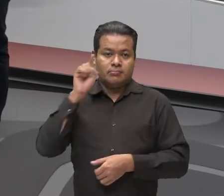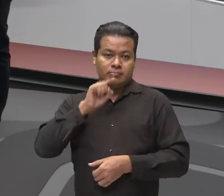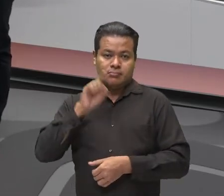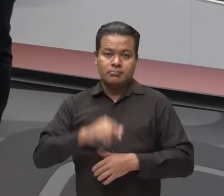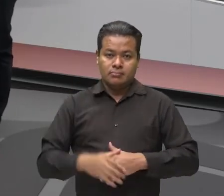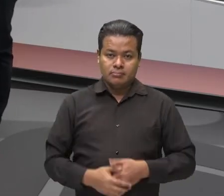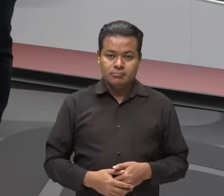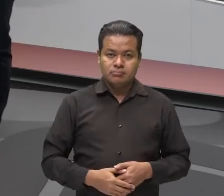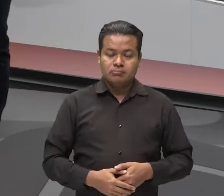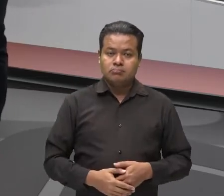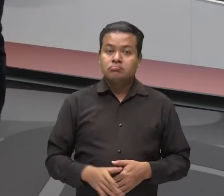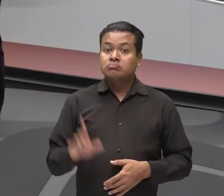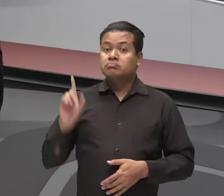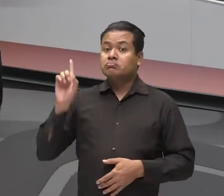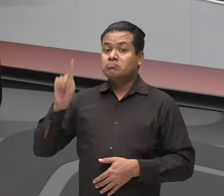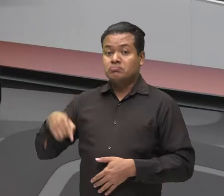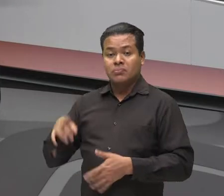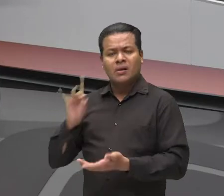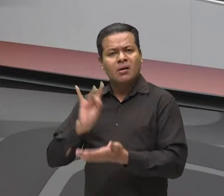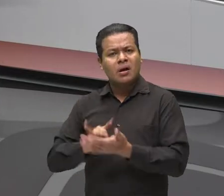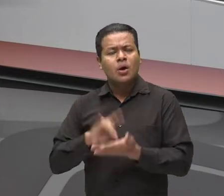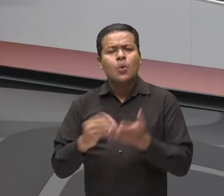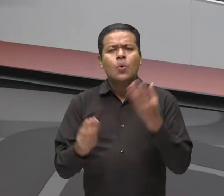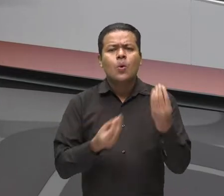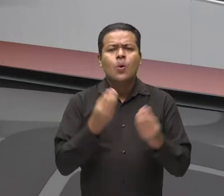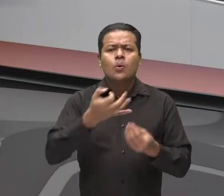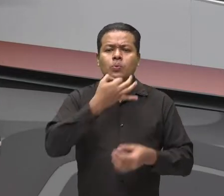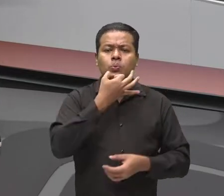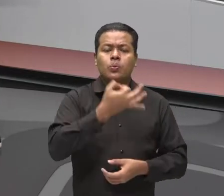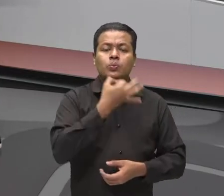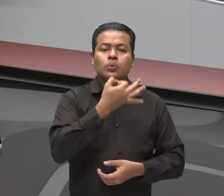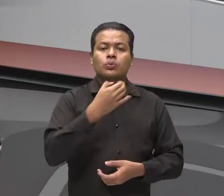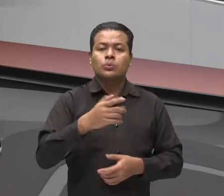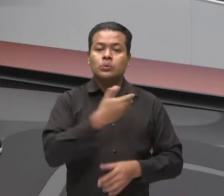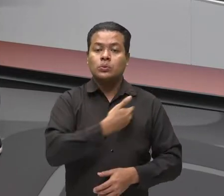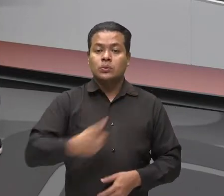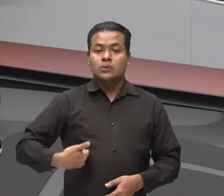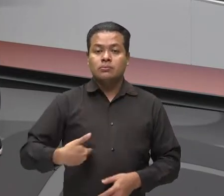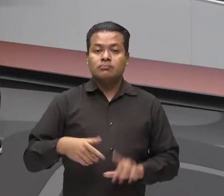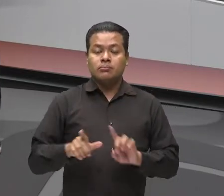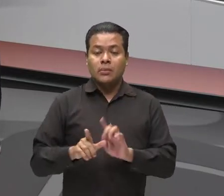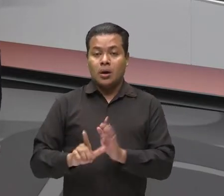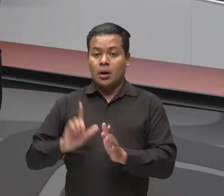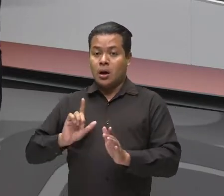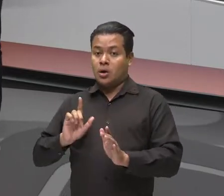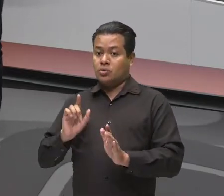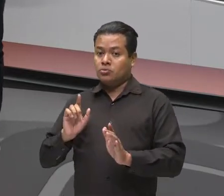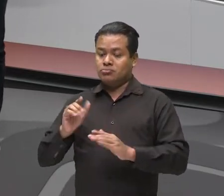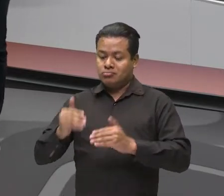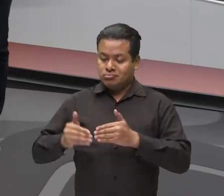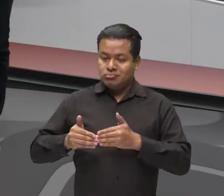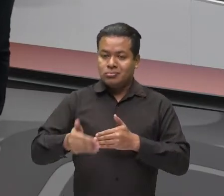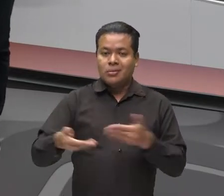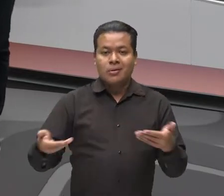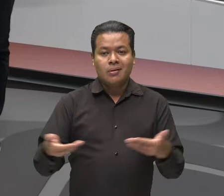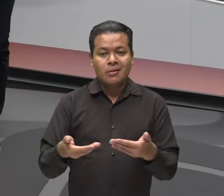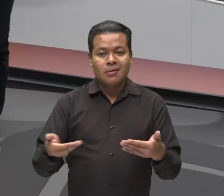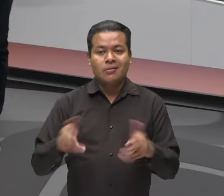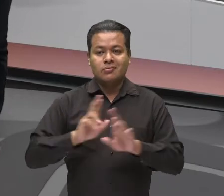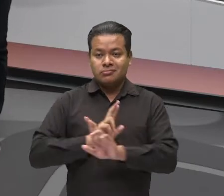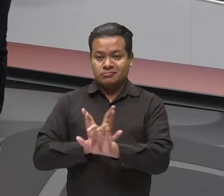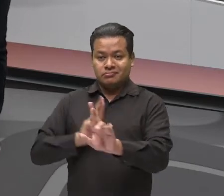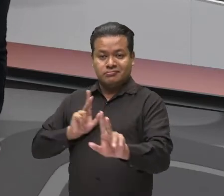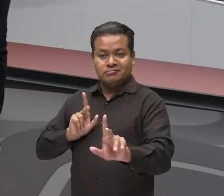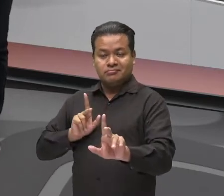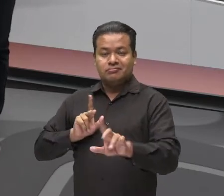Unidos. É interessante, né, professor, essa questão do posicionamento, né, com relação aos governos. Vocês verificaram, né, como era antes, como é agora, nesse